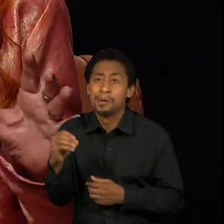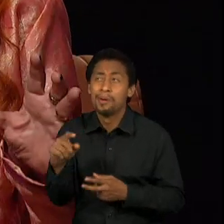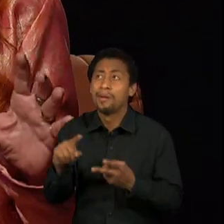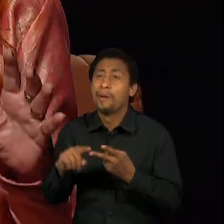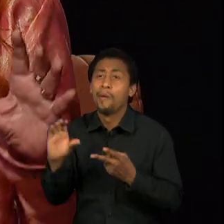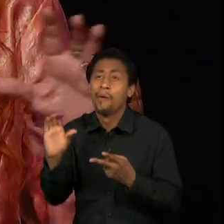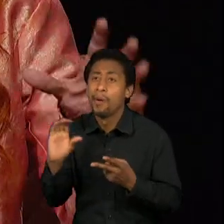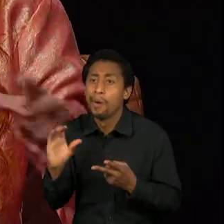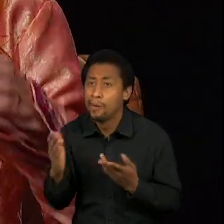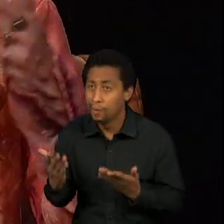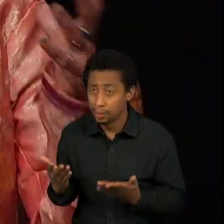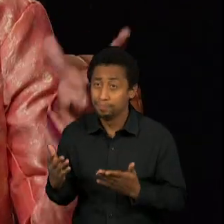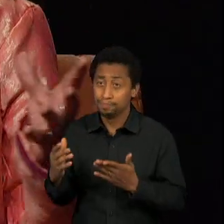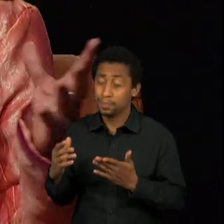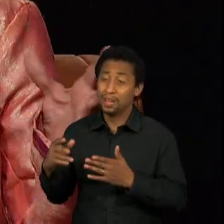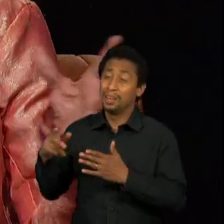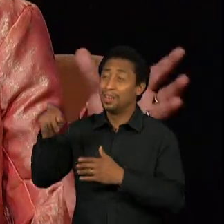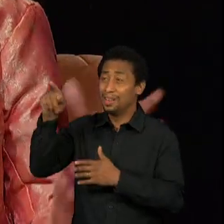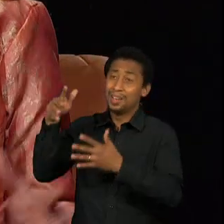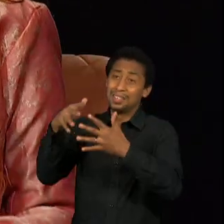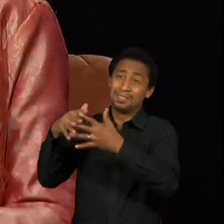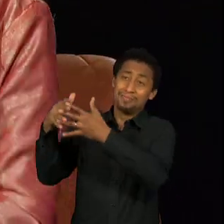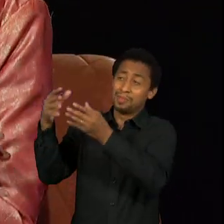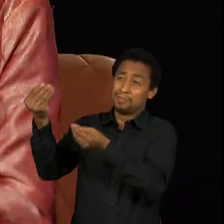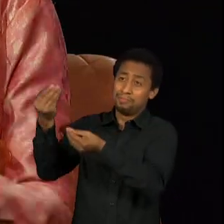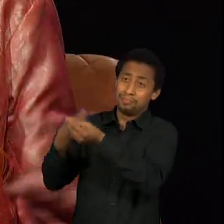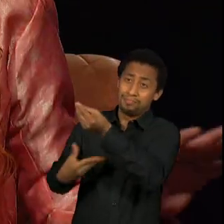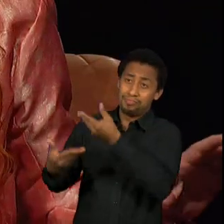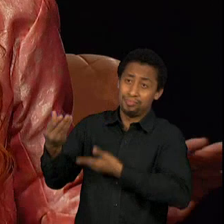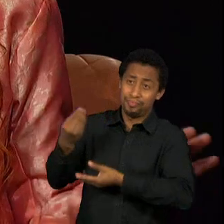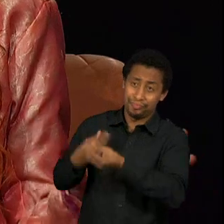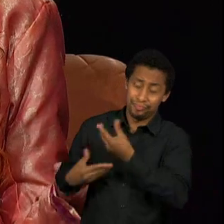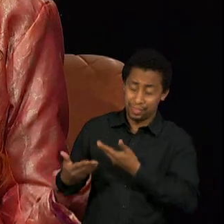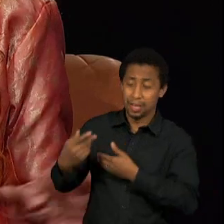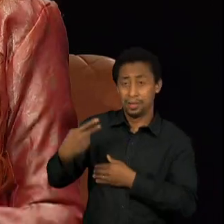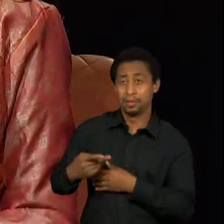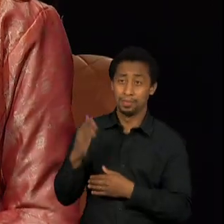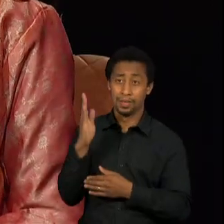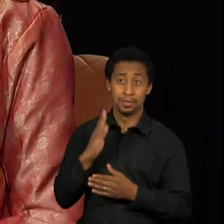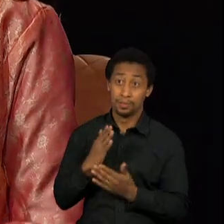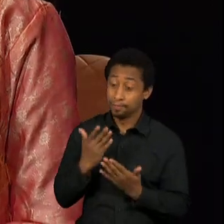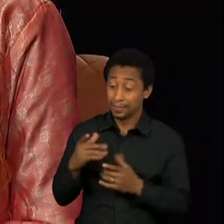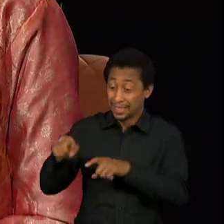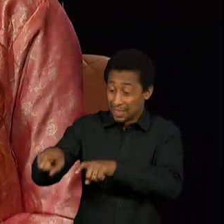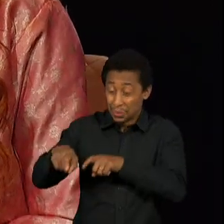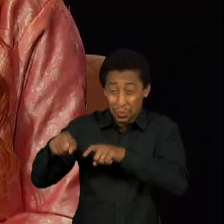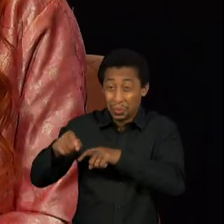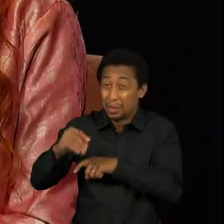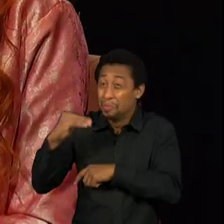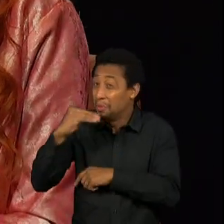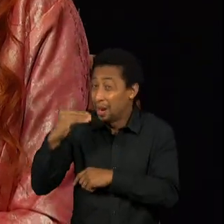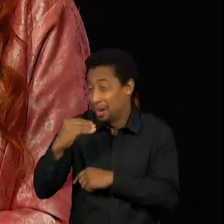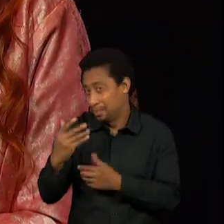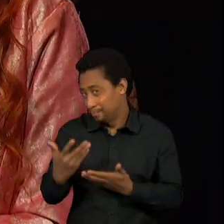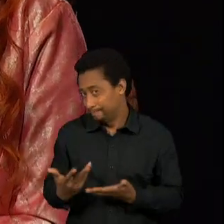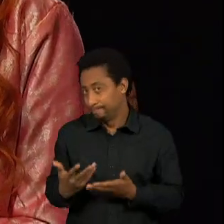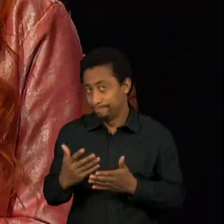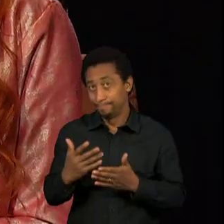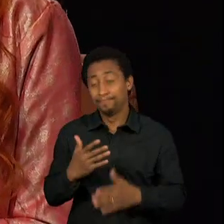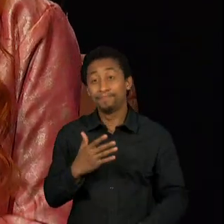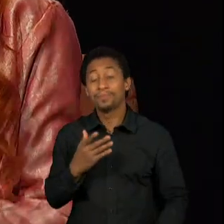coisas que os americanos, né, cediam, davam para a gente, e praticamente não tinha agricultura. E eu via meu